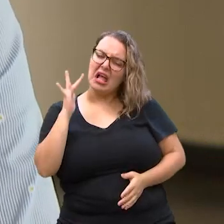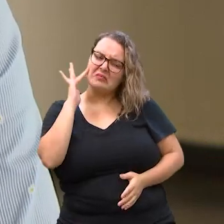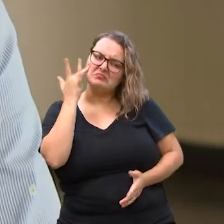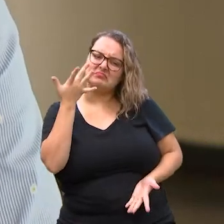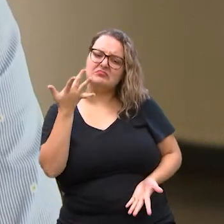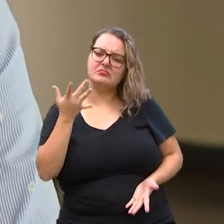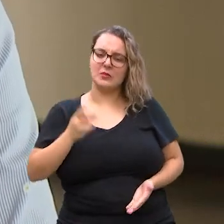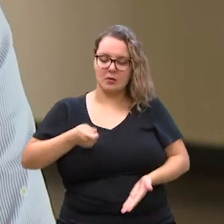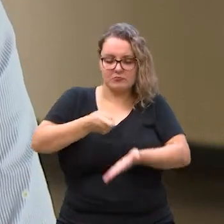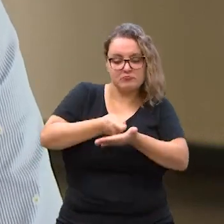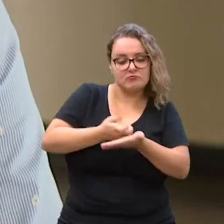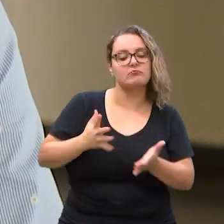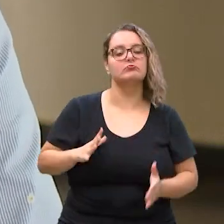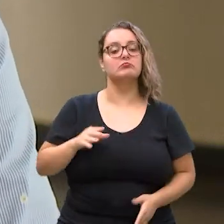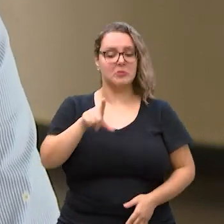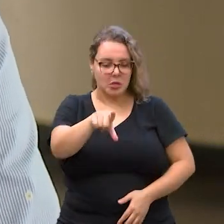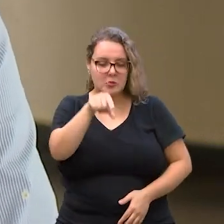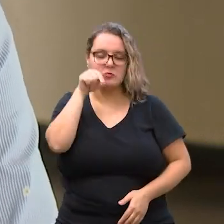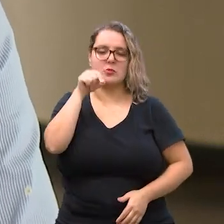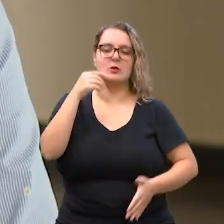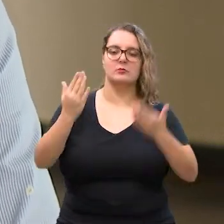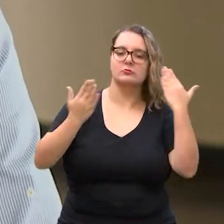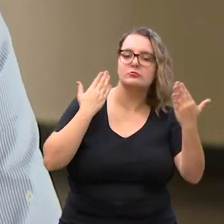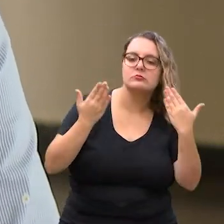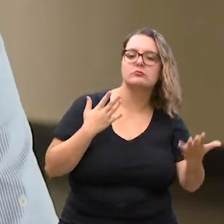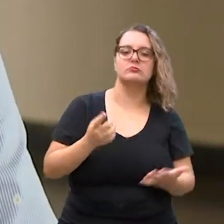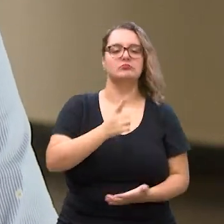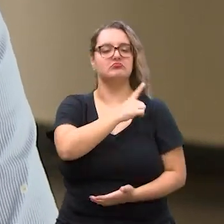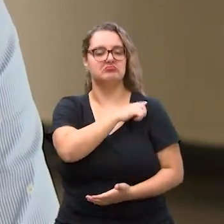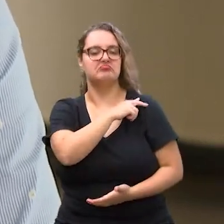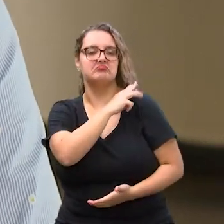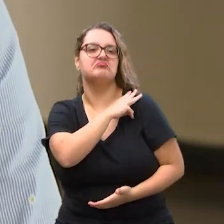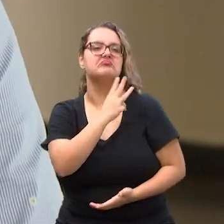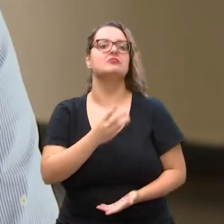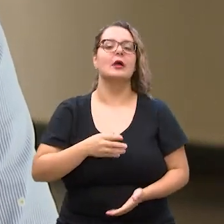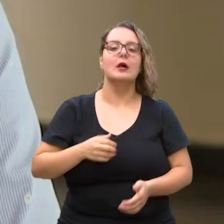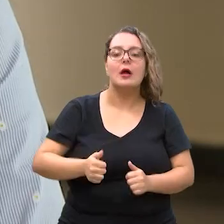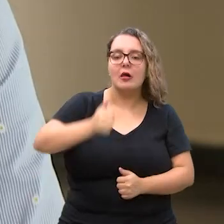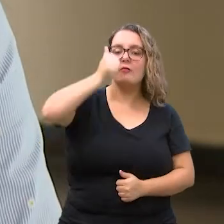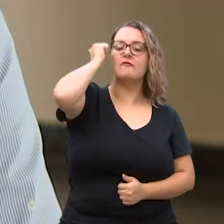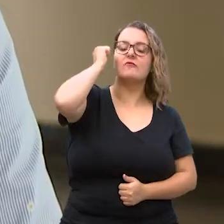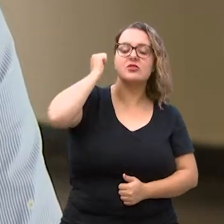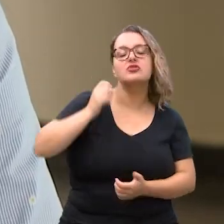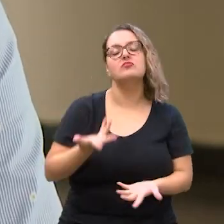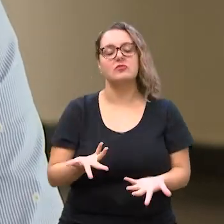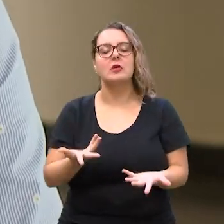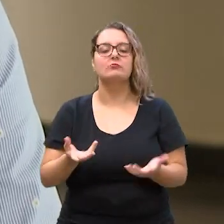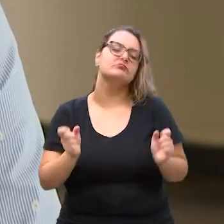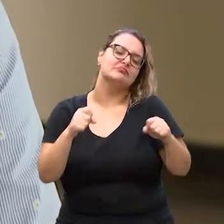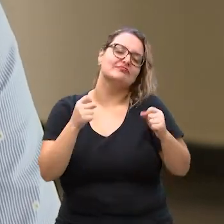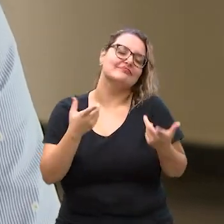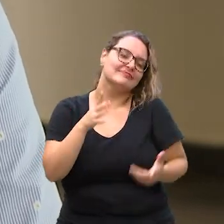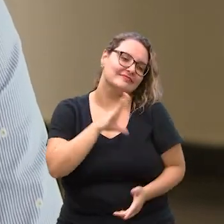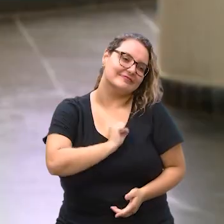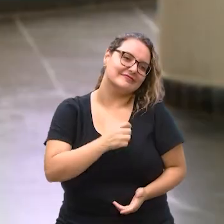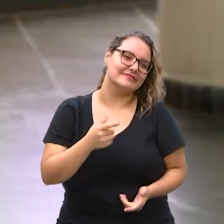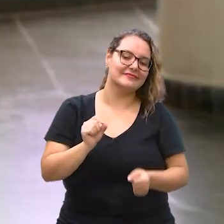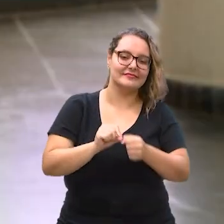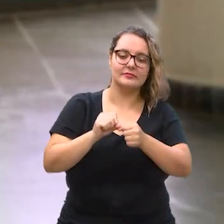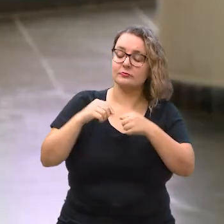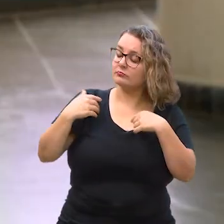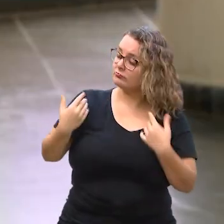mantive a minha decisão durante toda a escola, todo o período do ensino médio, prestei vestibular e é isso mesmo que eu gosto de fazer.